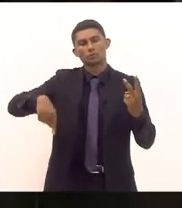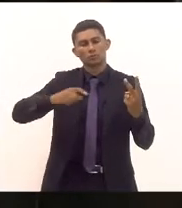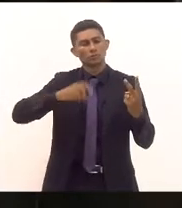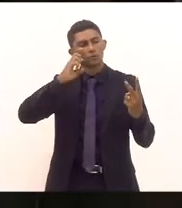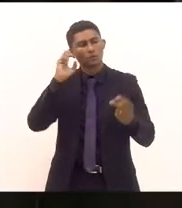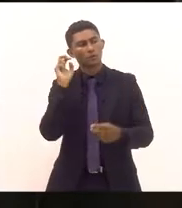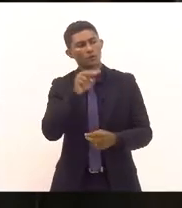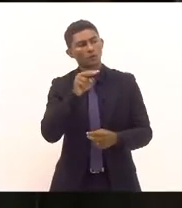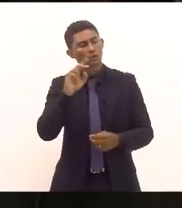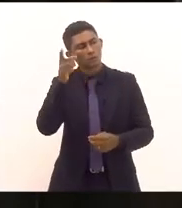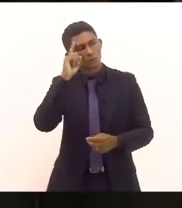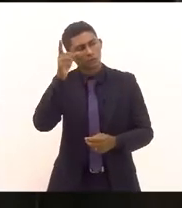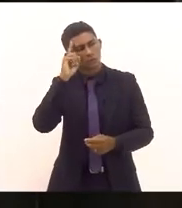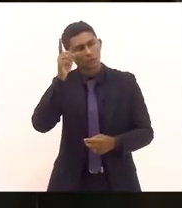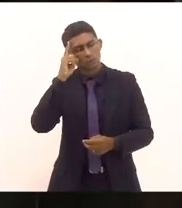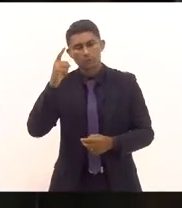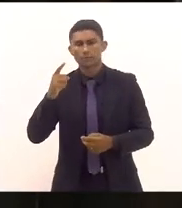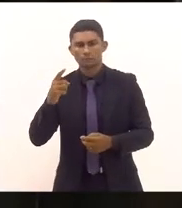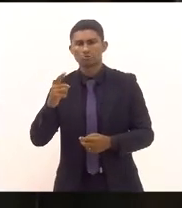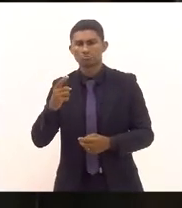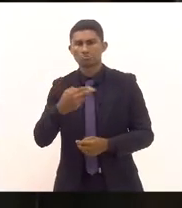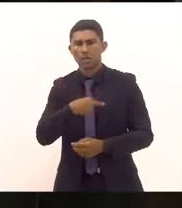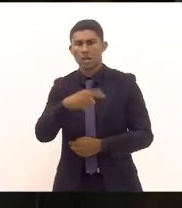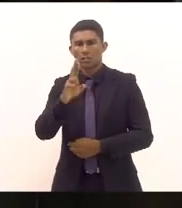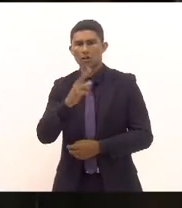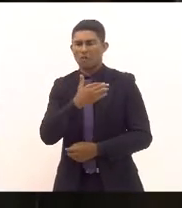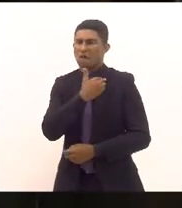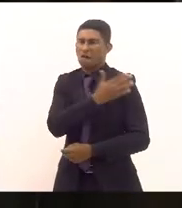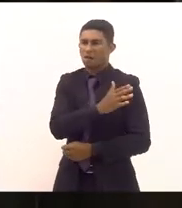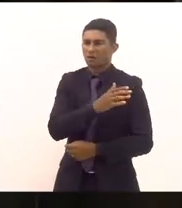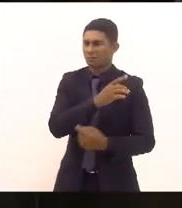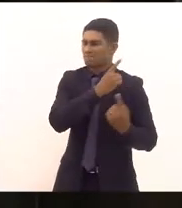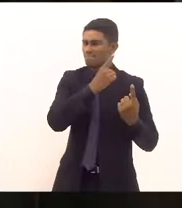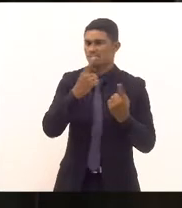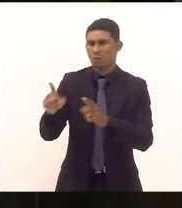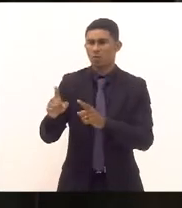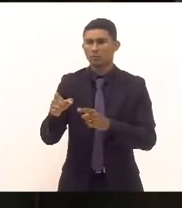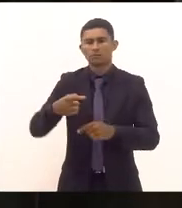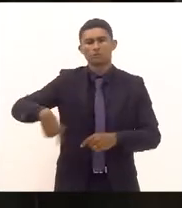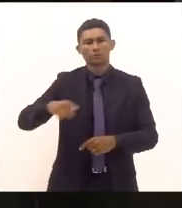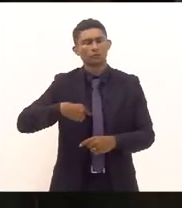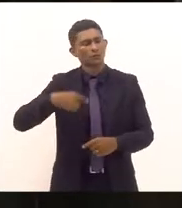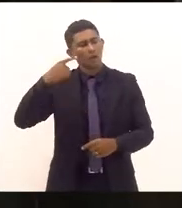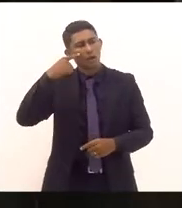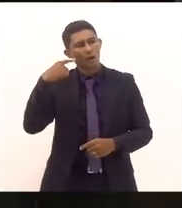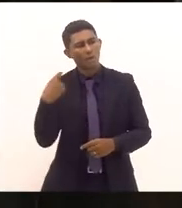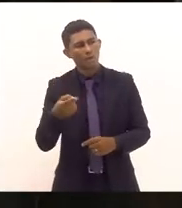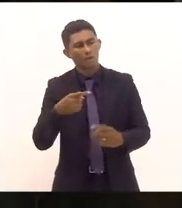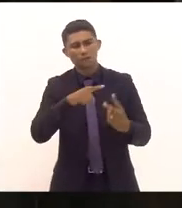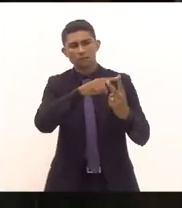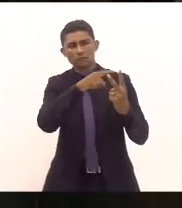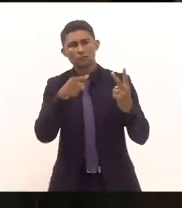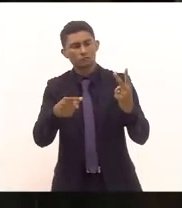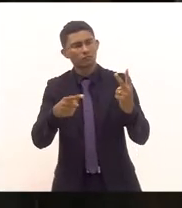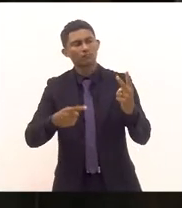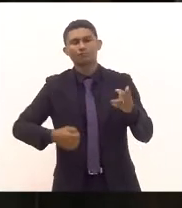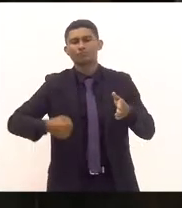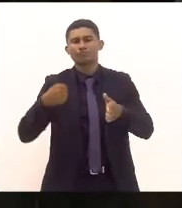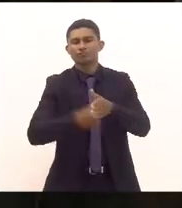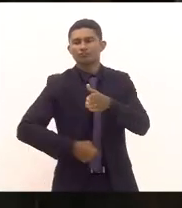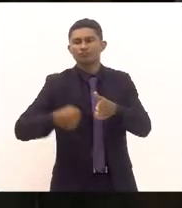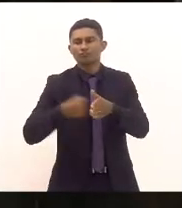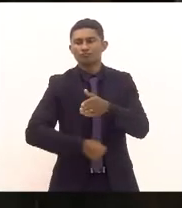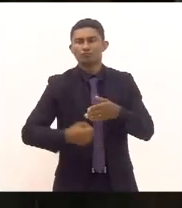luta do dia a dia contra intolerância religiosa contra o racismo religioso se vê reconhecido no um de vocês